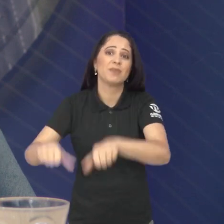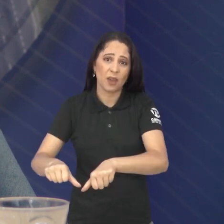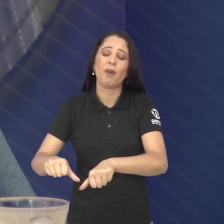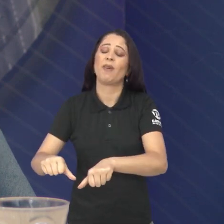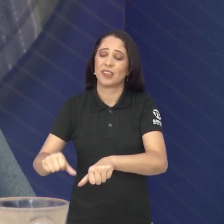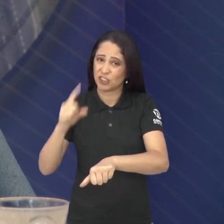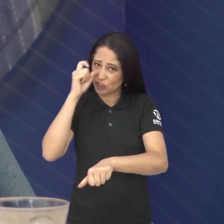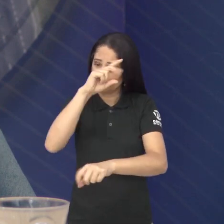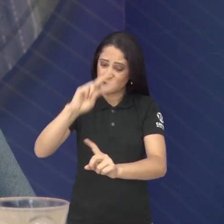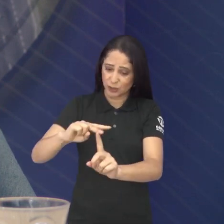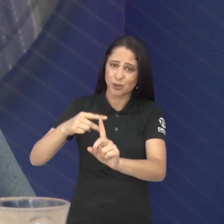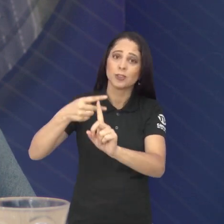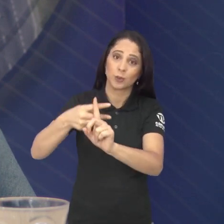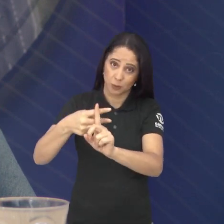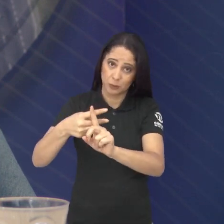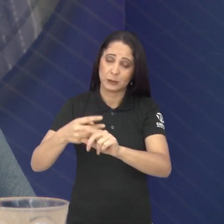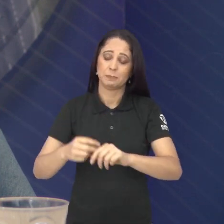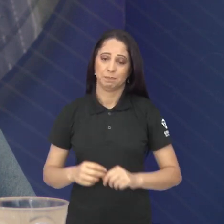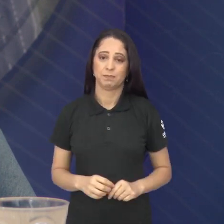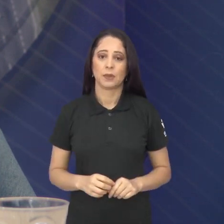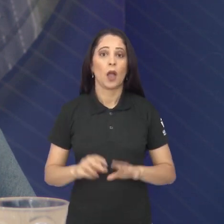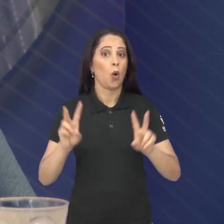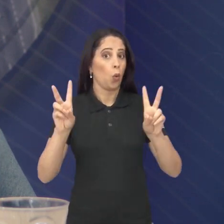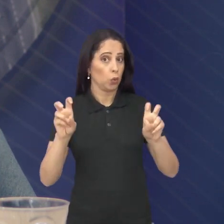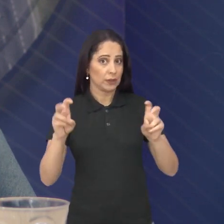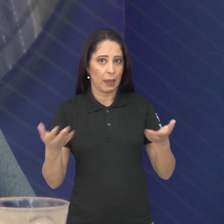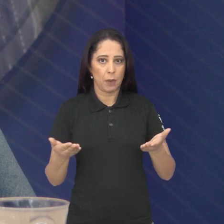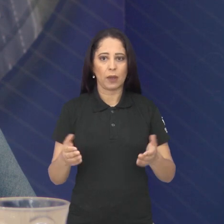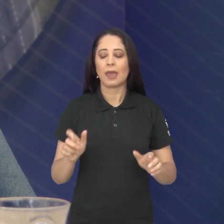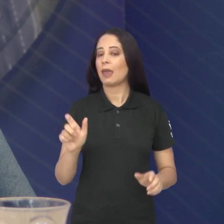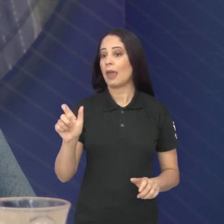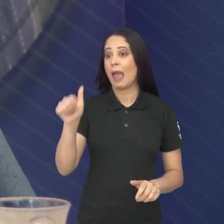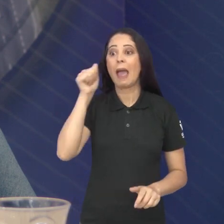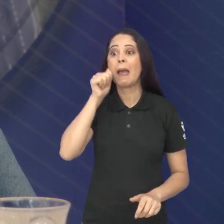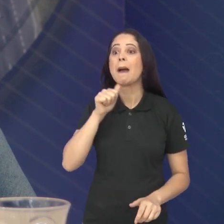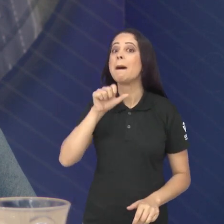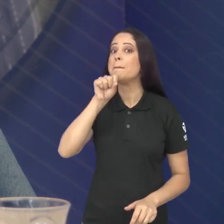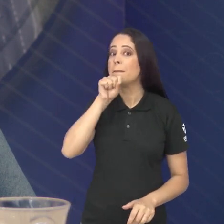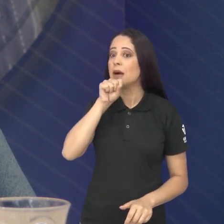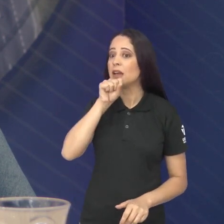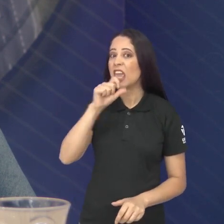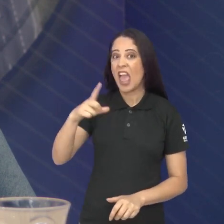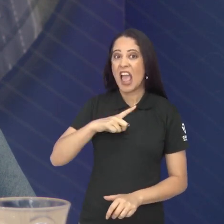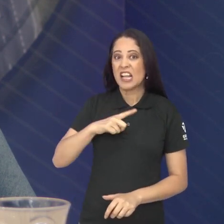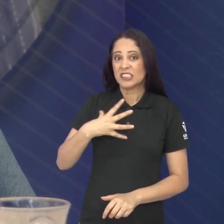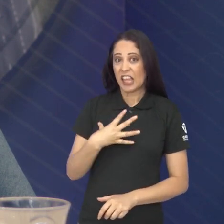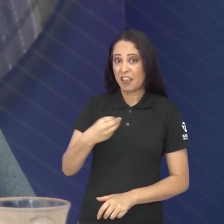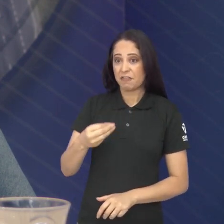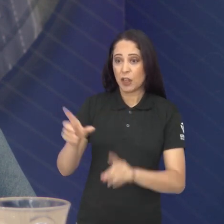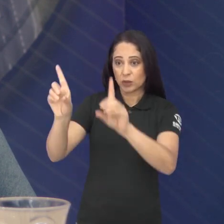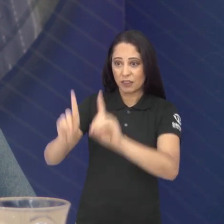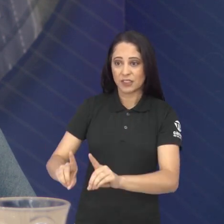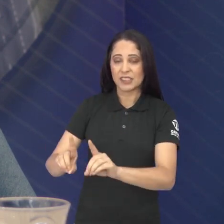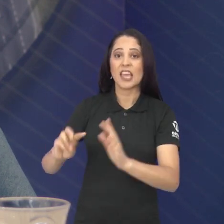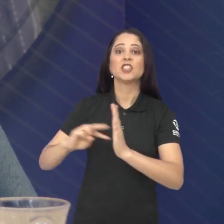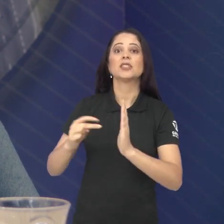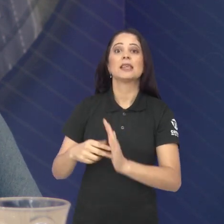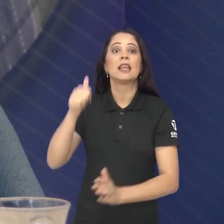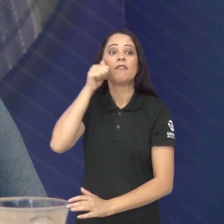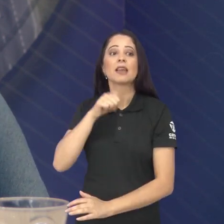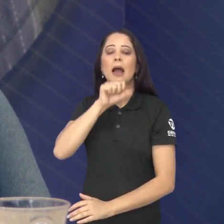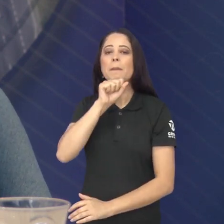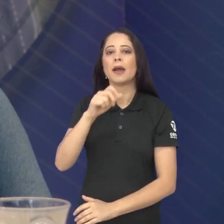a situação fica ainda mais complexa. O termo correto para mães que têm filhos com deficiência é mães